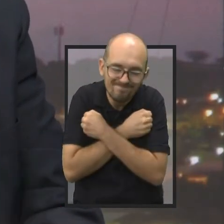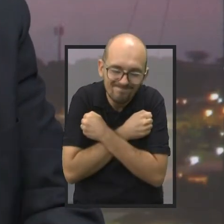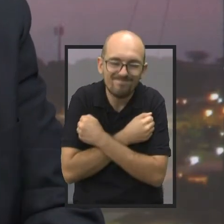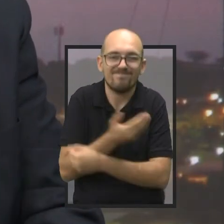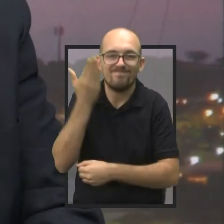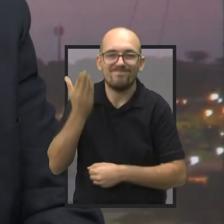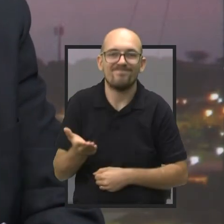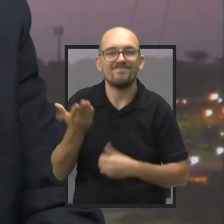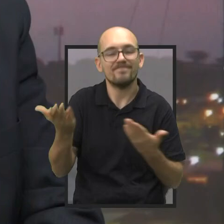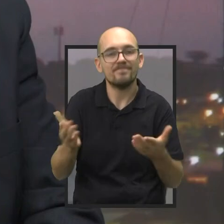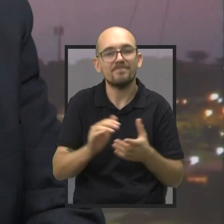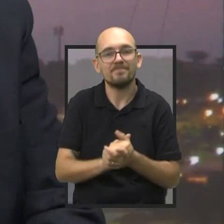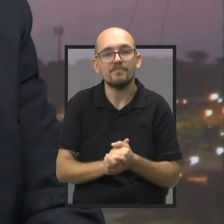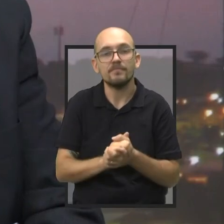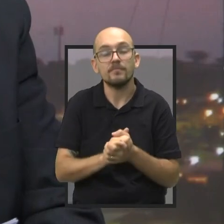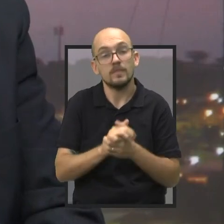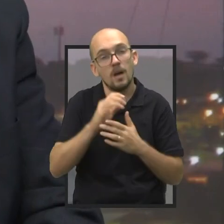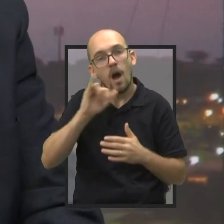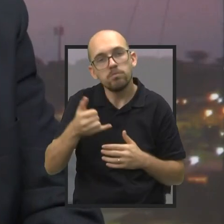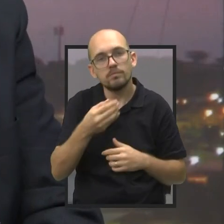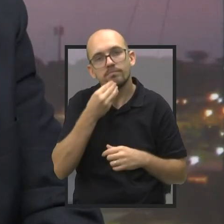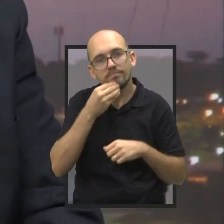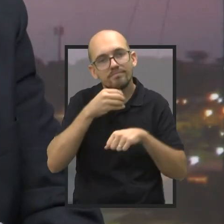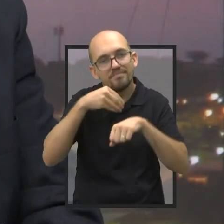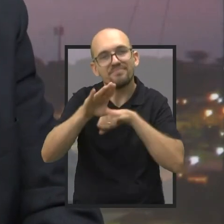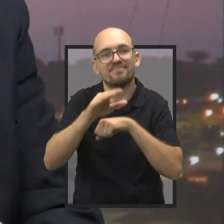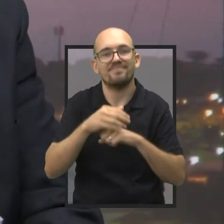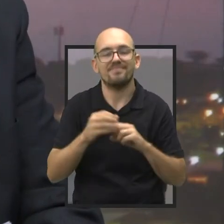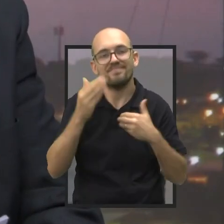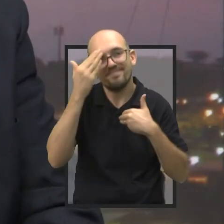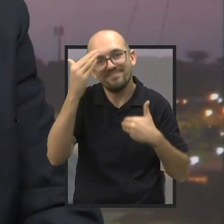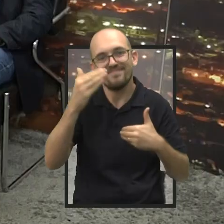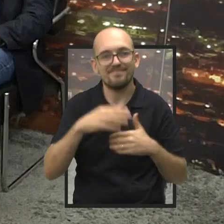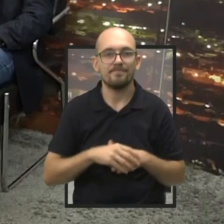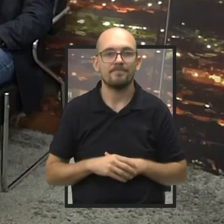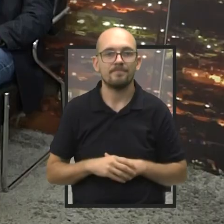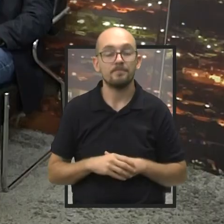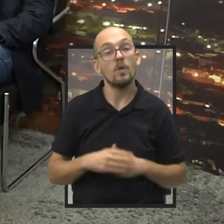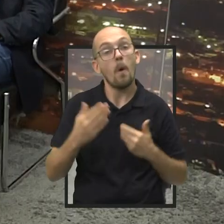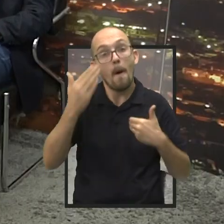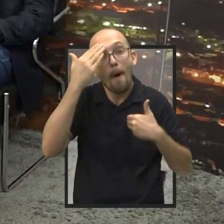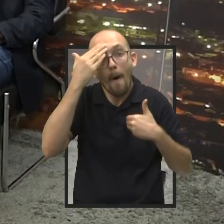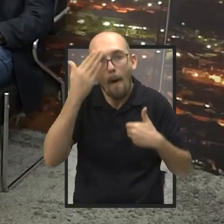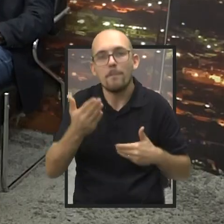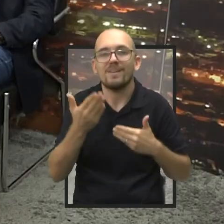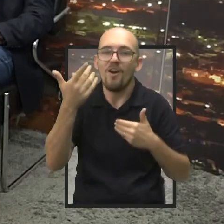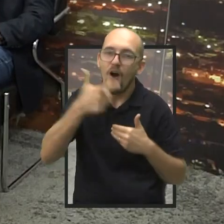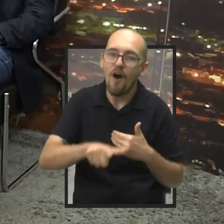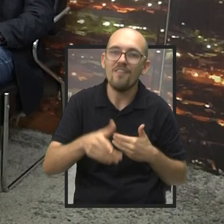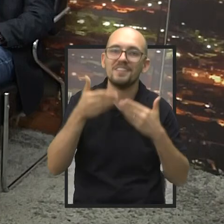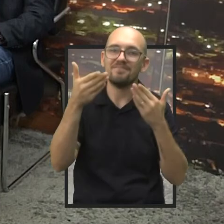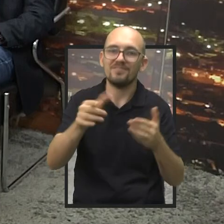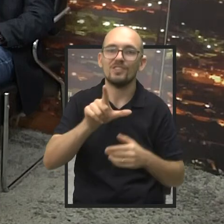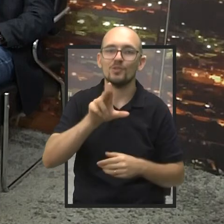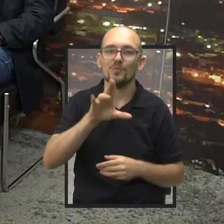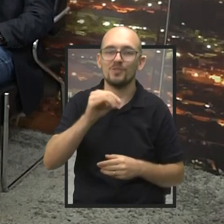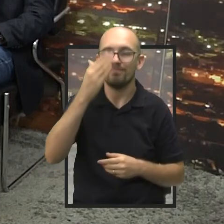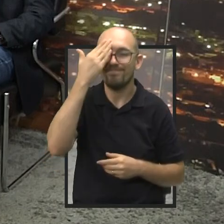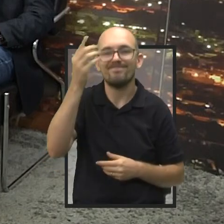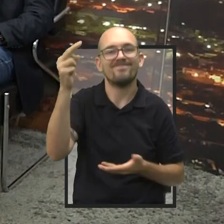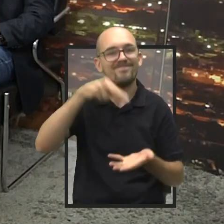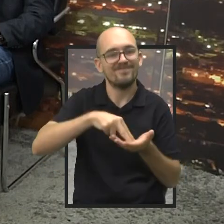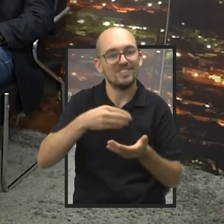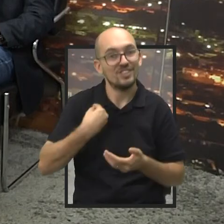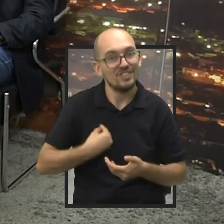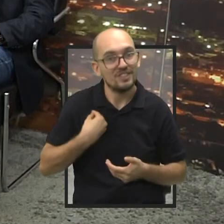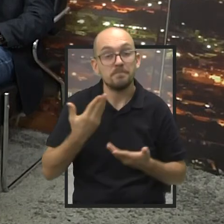também. E aproveito para convidá-los. Muito obrigado. Muito obrigado mais uma vez, Lúcio, nós agradecemos a sua presença.